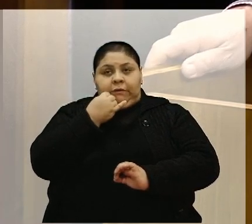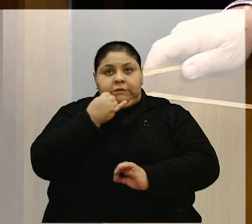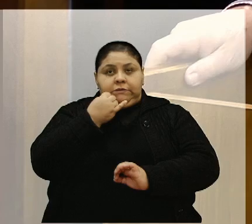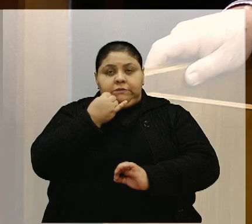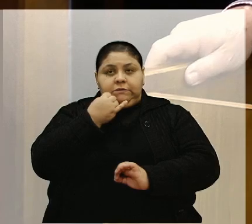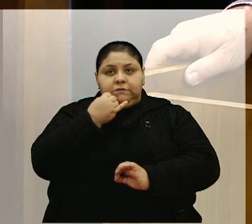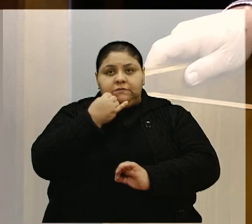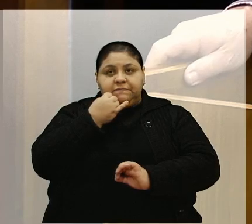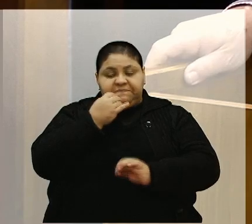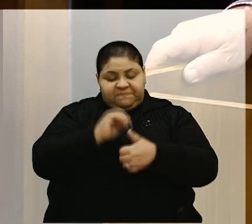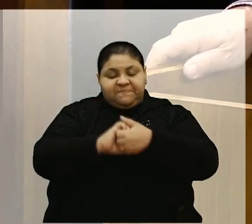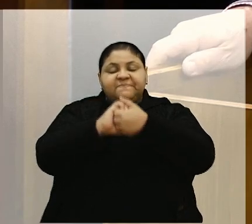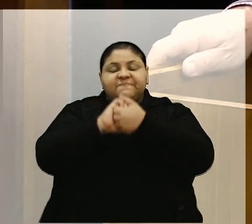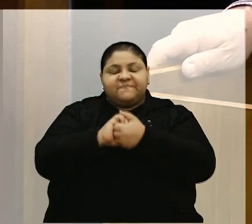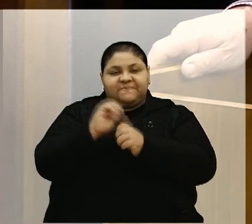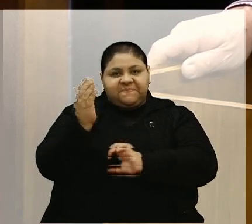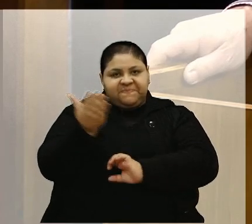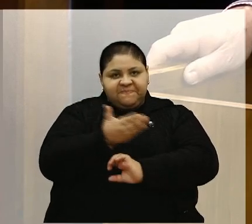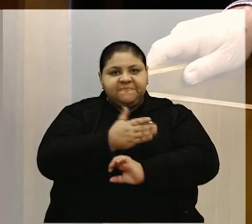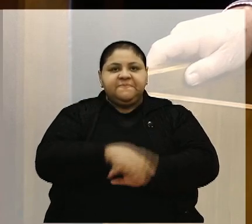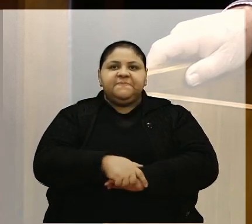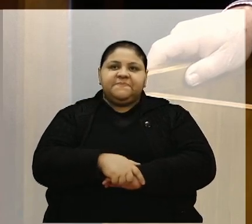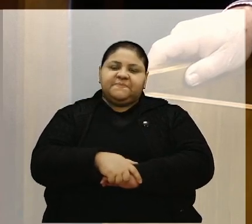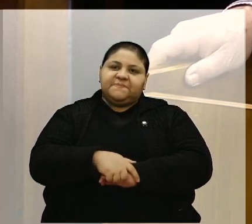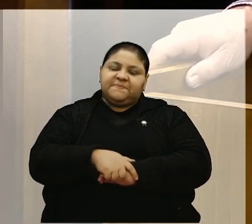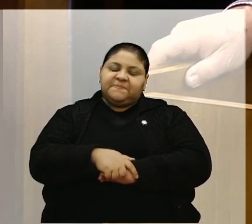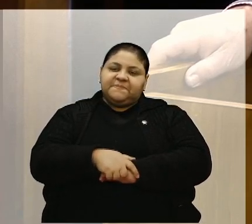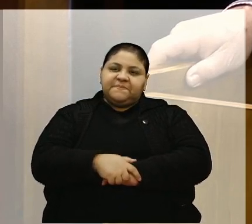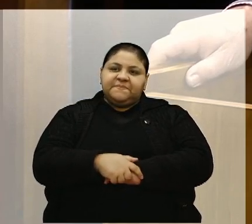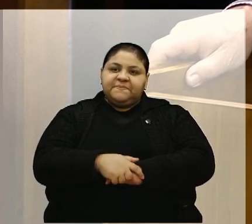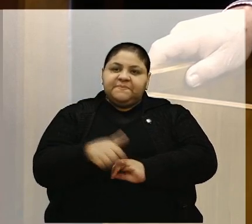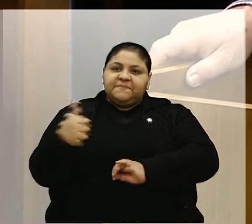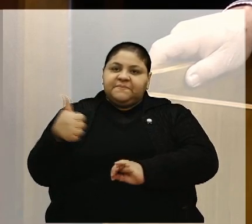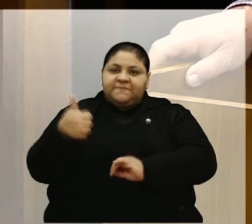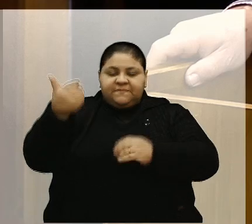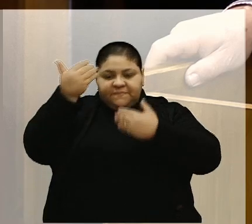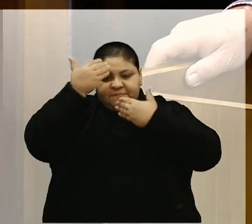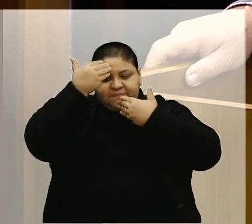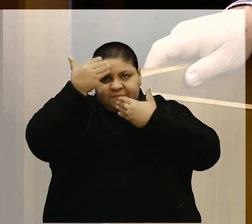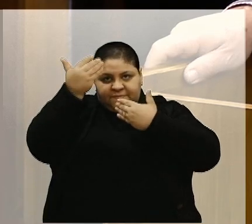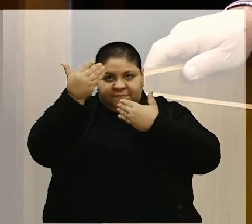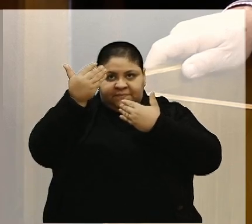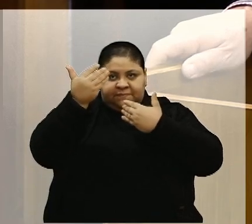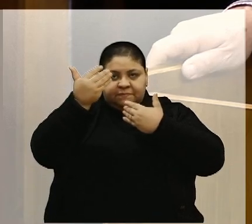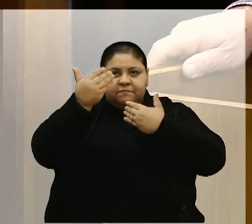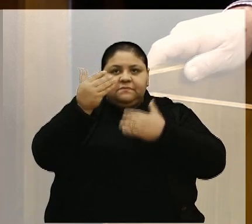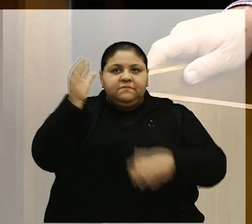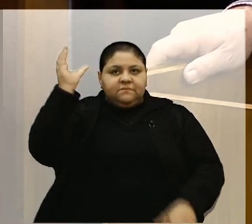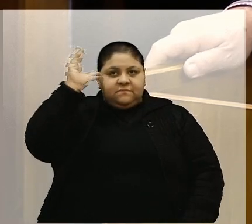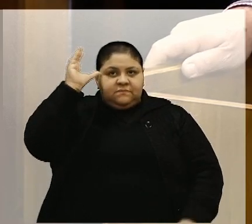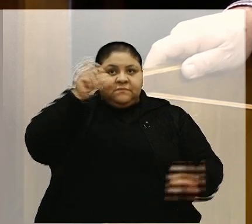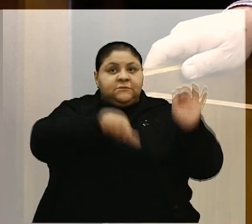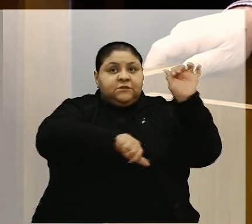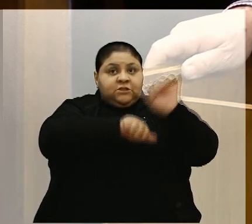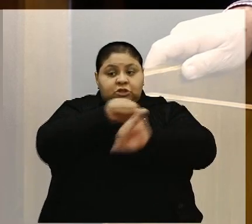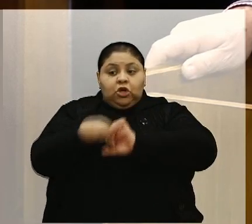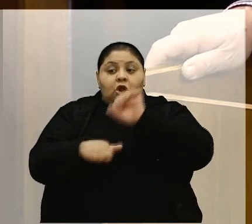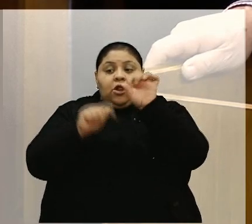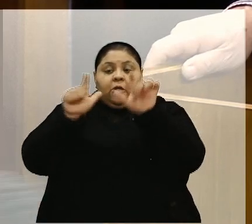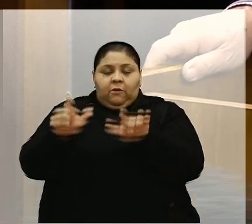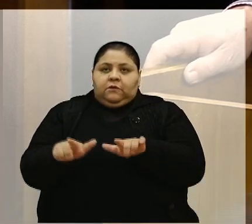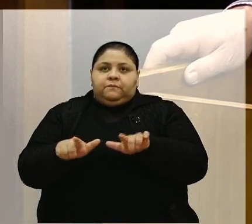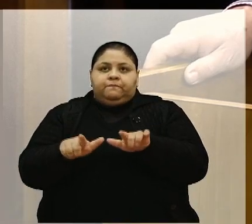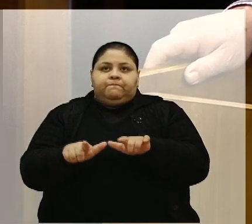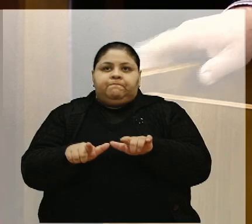de cumprimentá-los pessoalmente. Primeiramente, agradecer ao colega Cadore pela cedência do espaço.